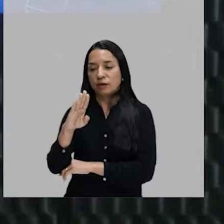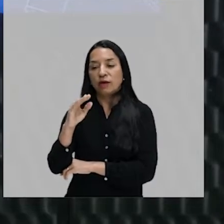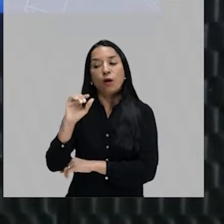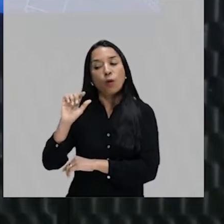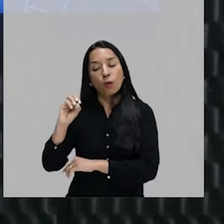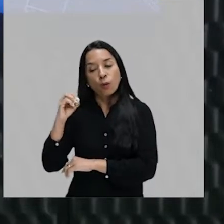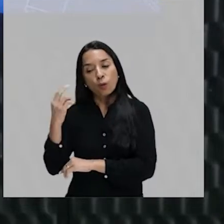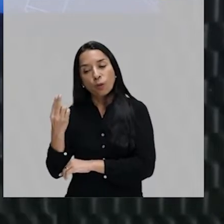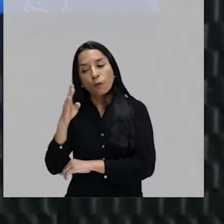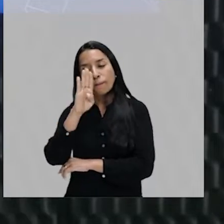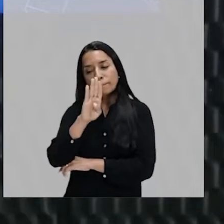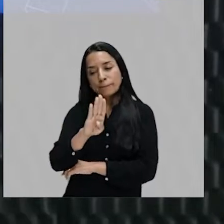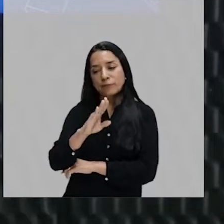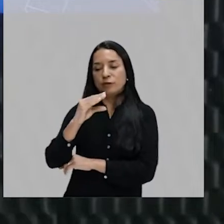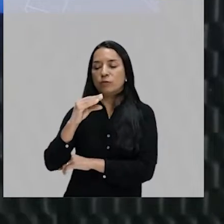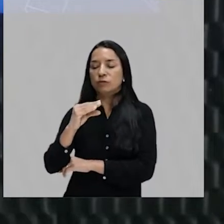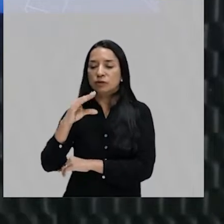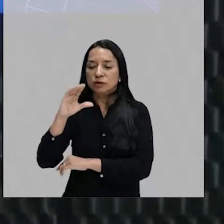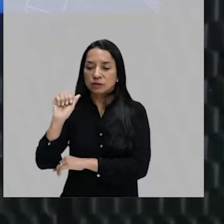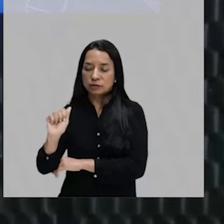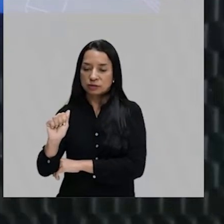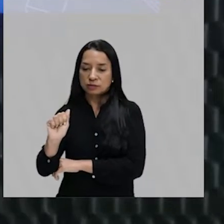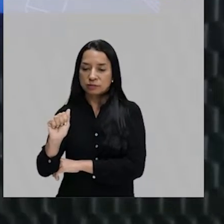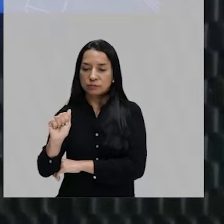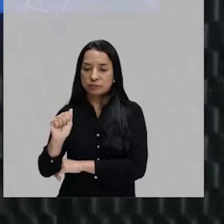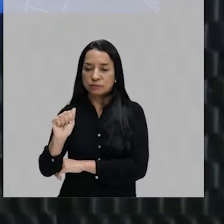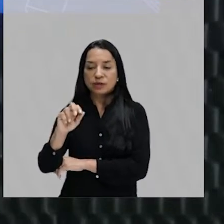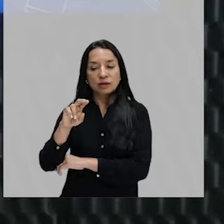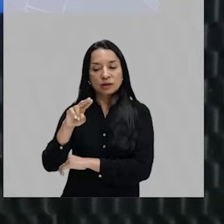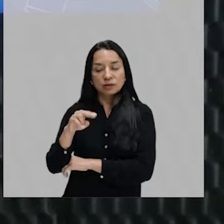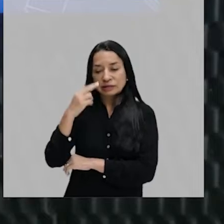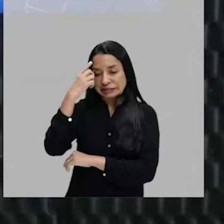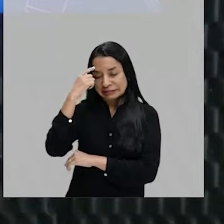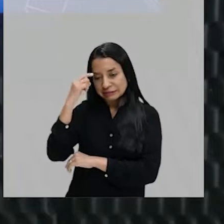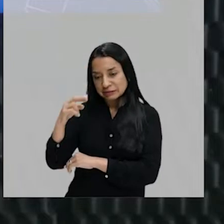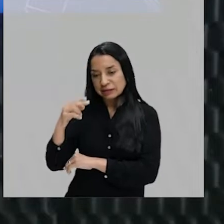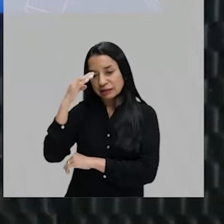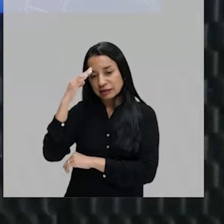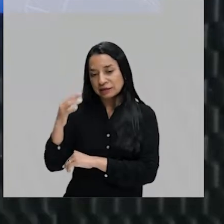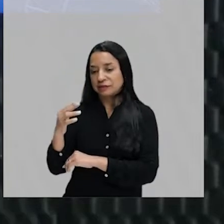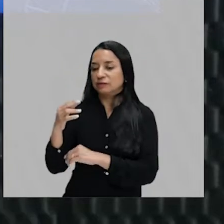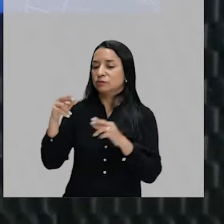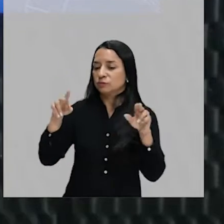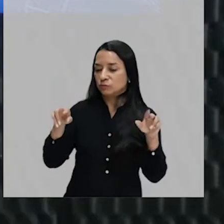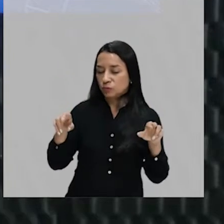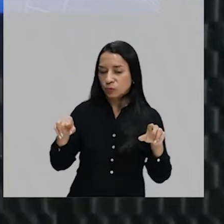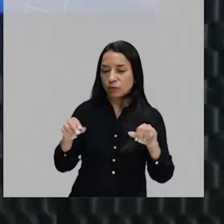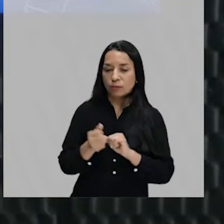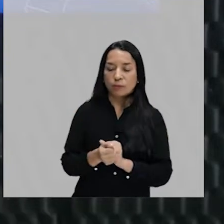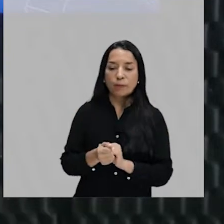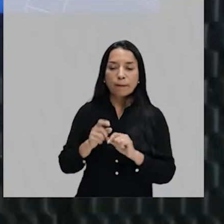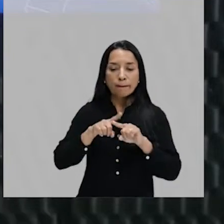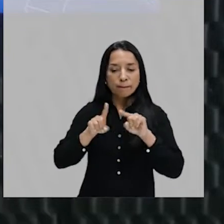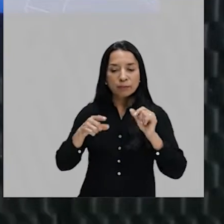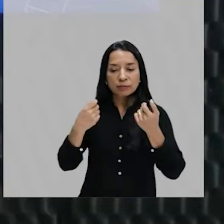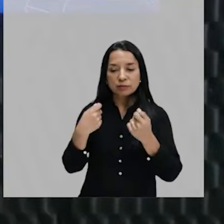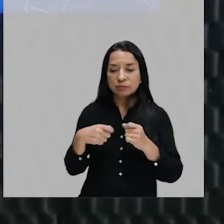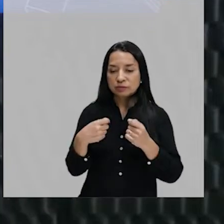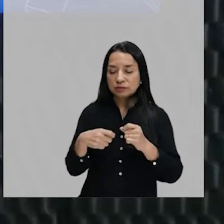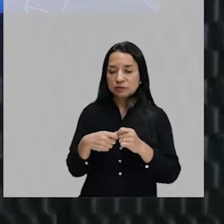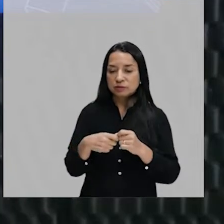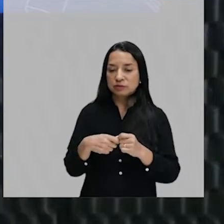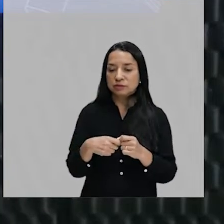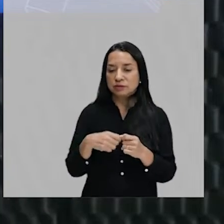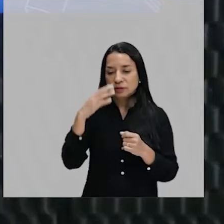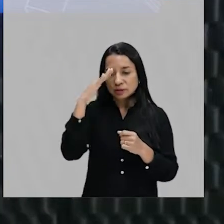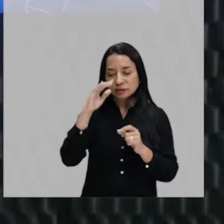o símbolo Tá mas o raciocínio A ideia é a mesma tá e obviamente né é necessário que você